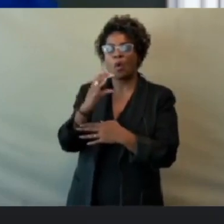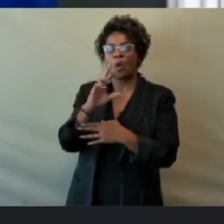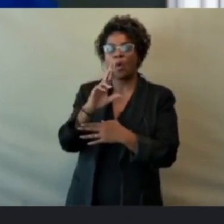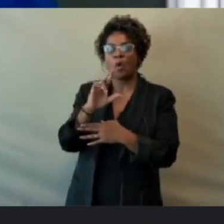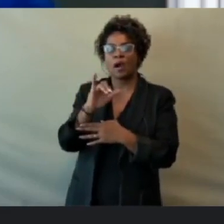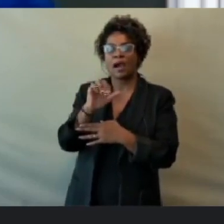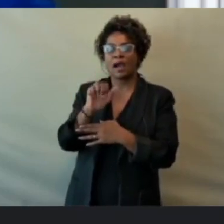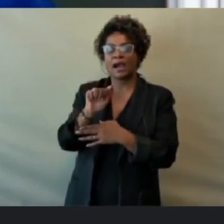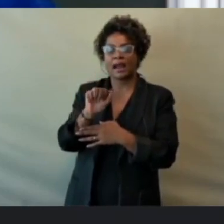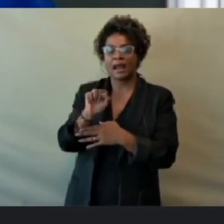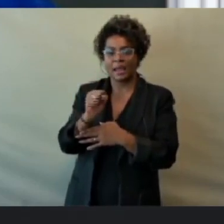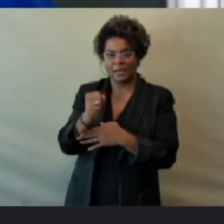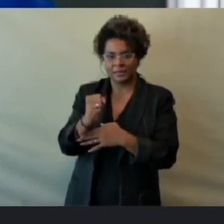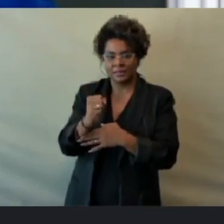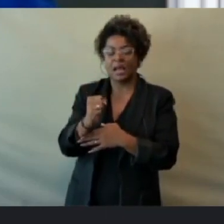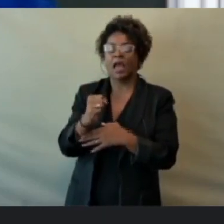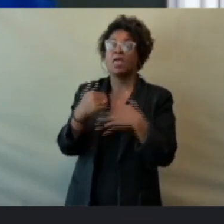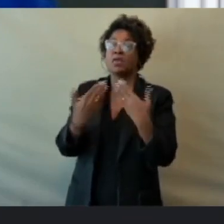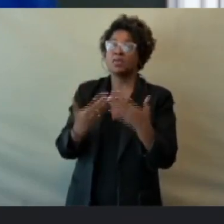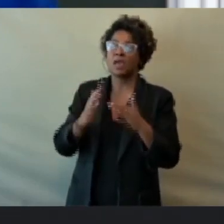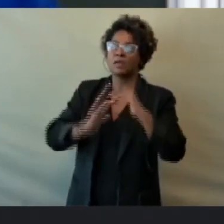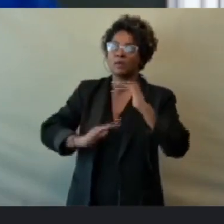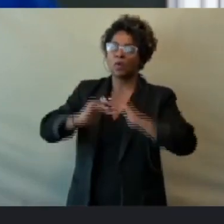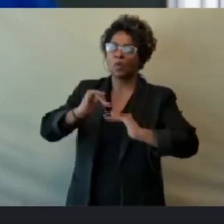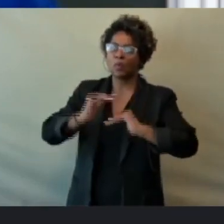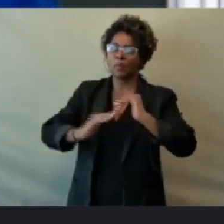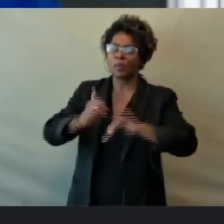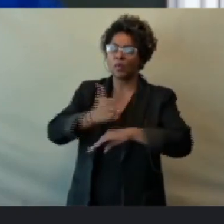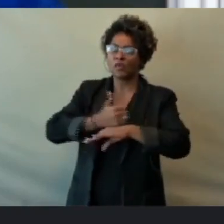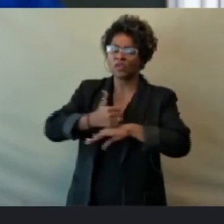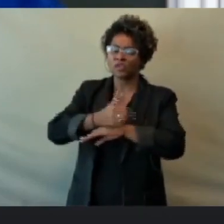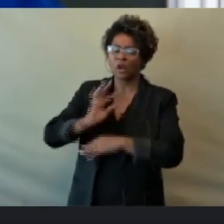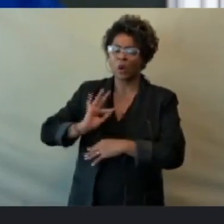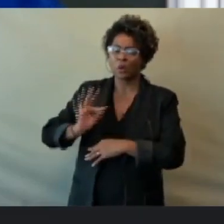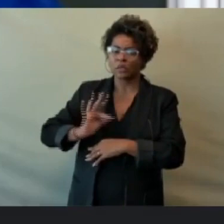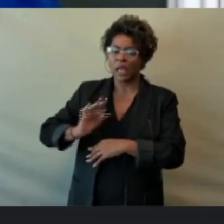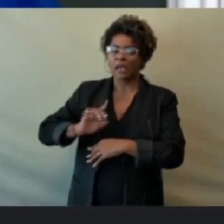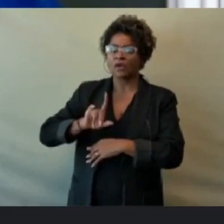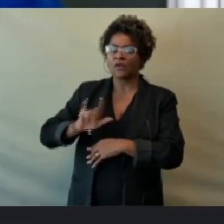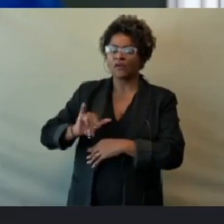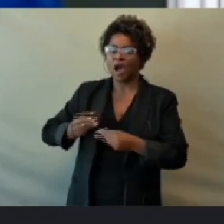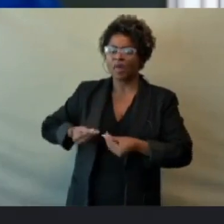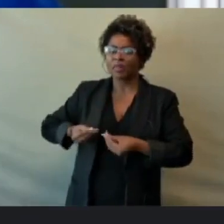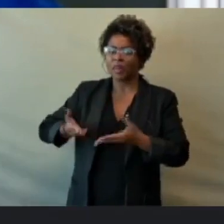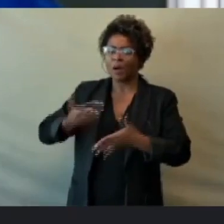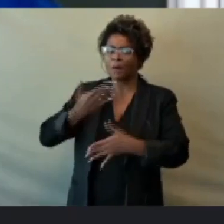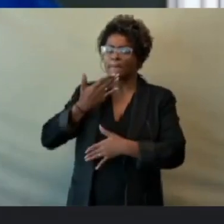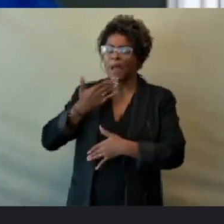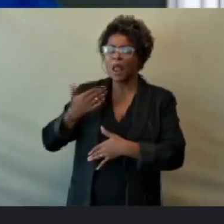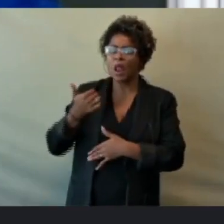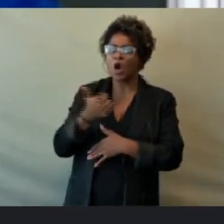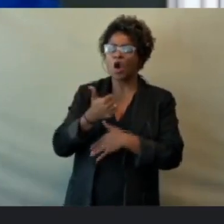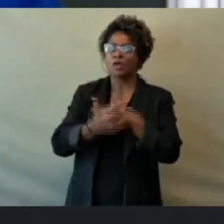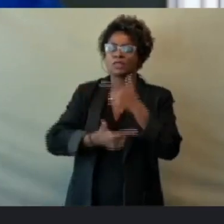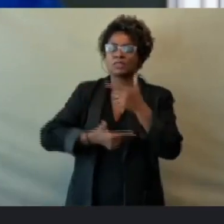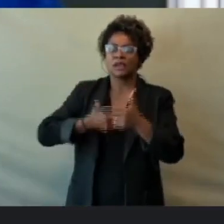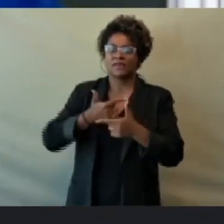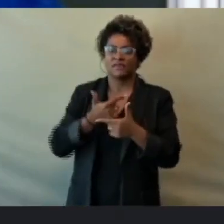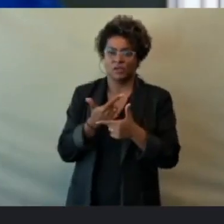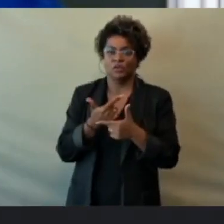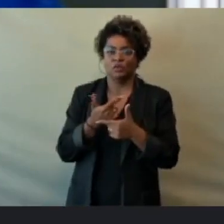que temos dentro da assistência social para poder apoiar aquela família acreditamos também vereador porque